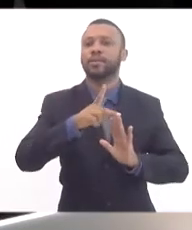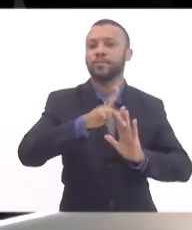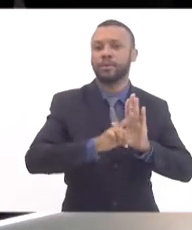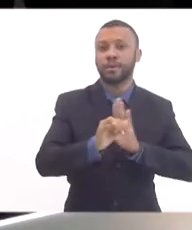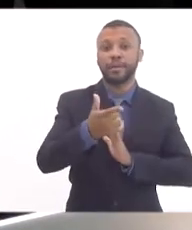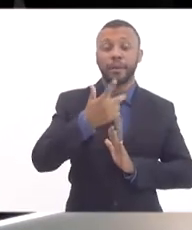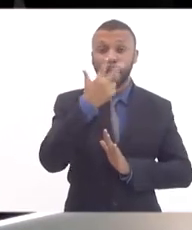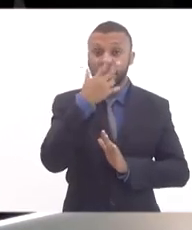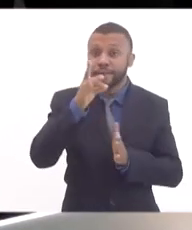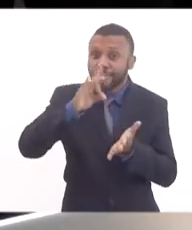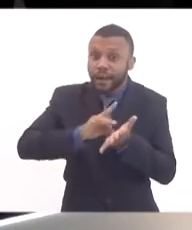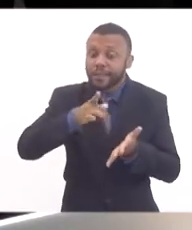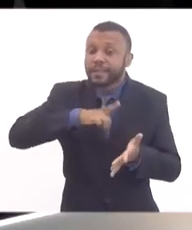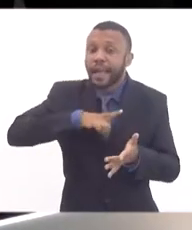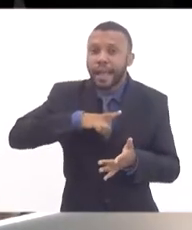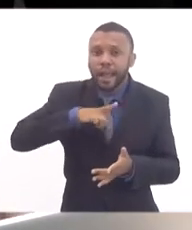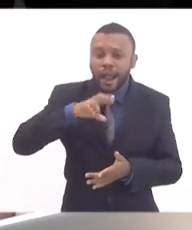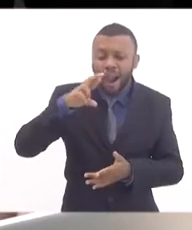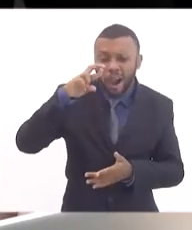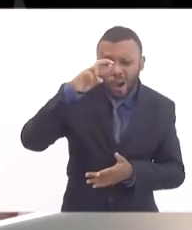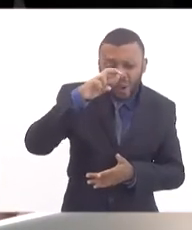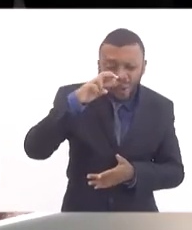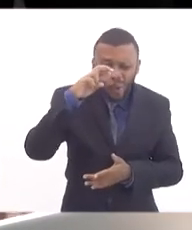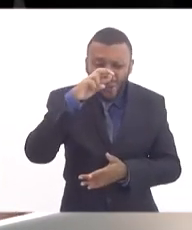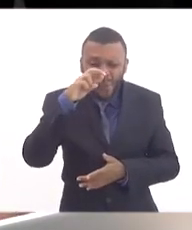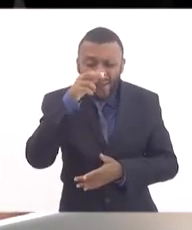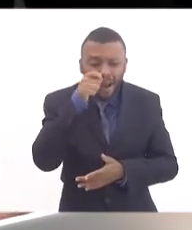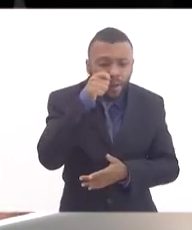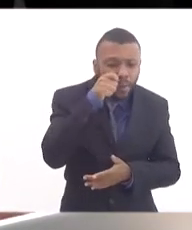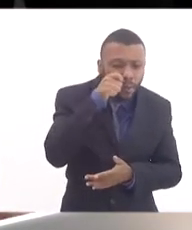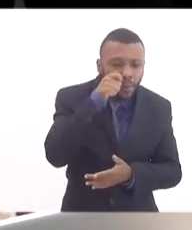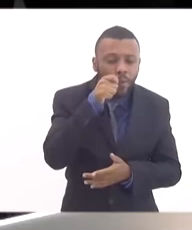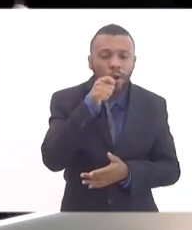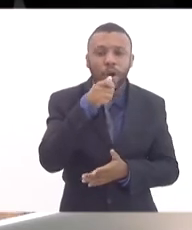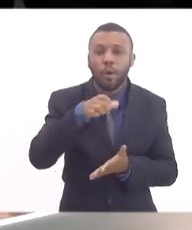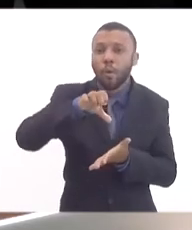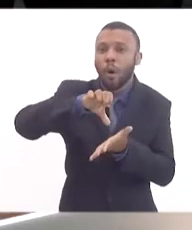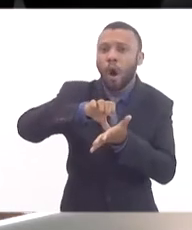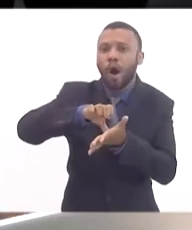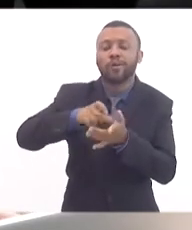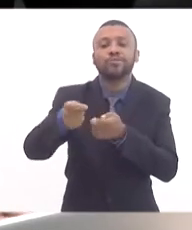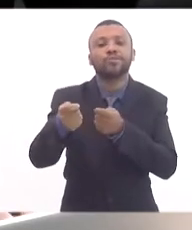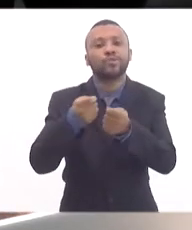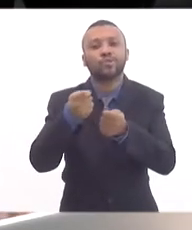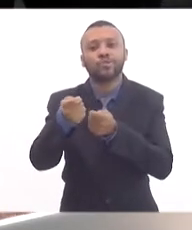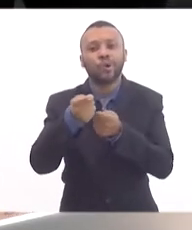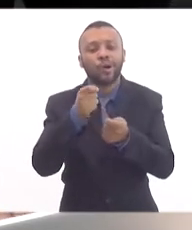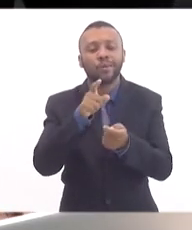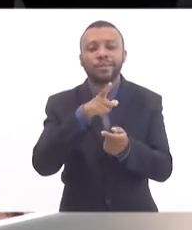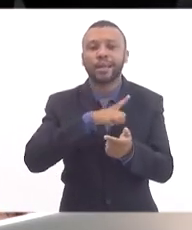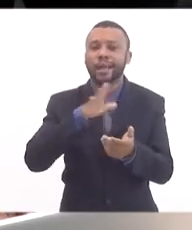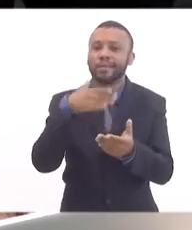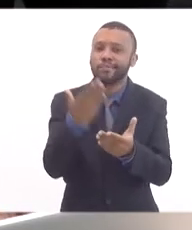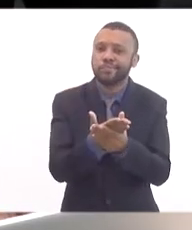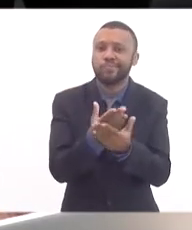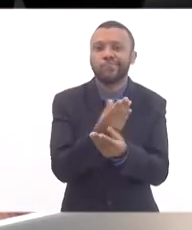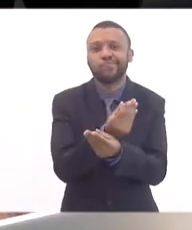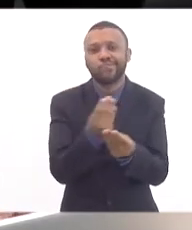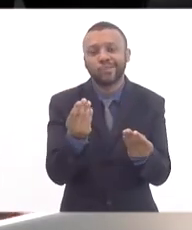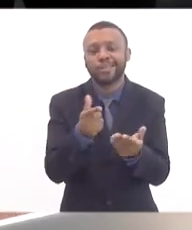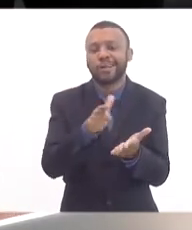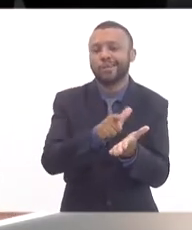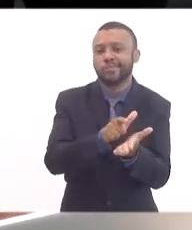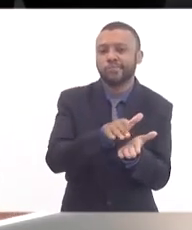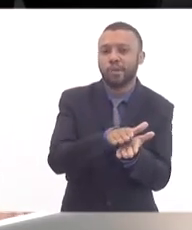fato tem um Big Brother com lupa olhando os órgãos de controle o óleo o Ministério Público ajuíza muitas representações